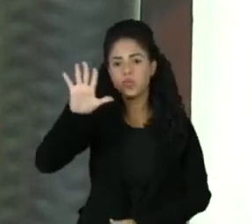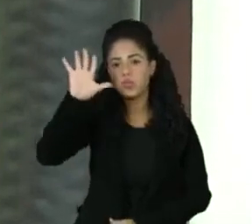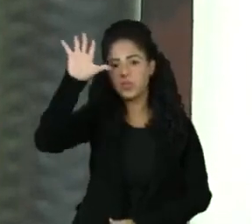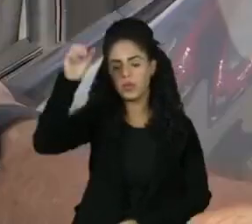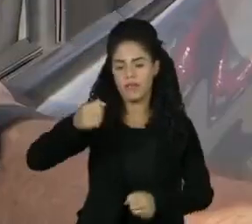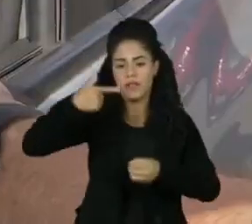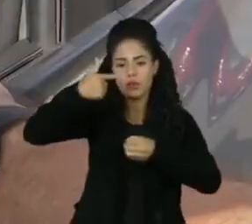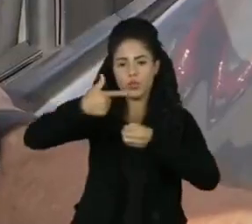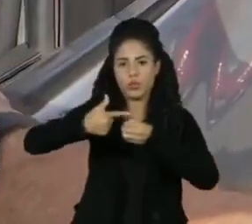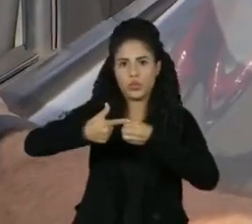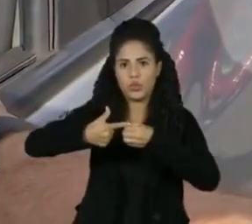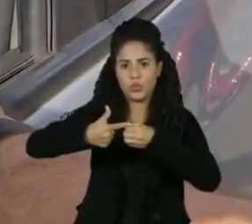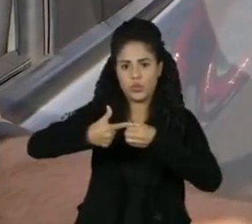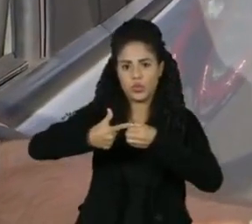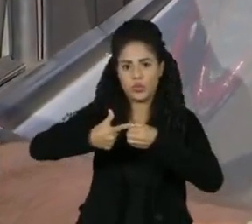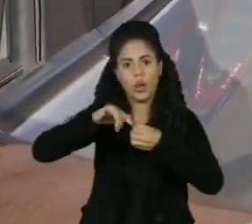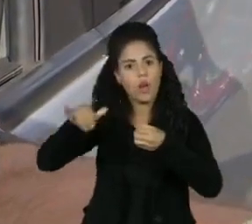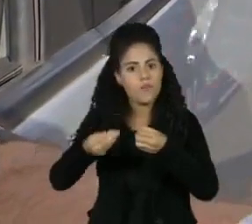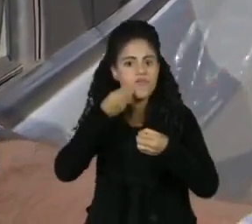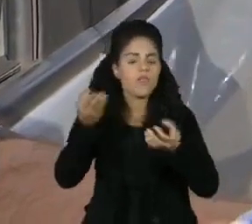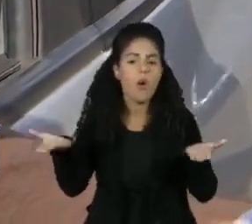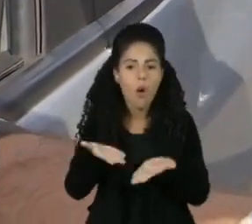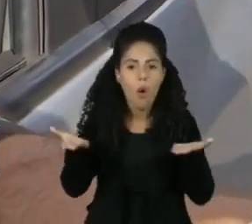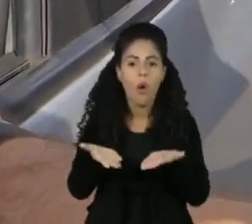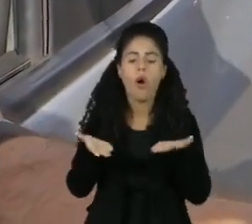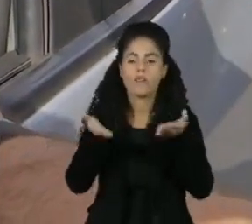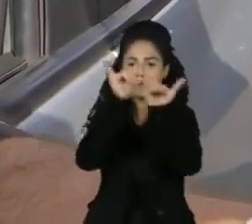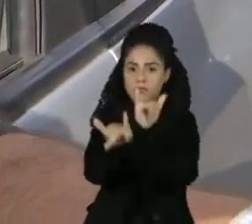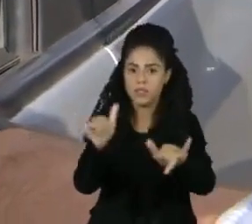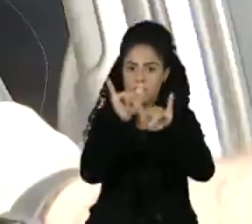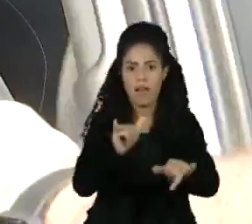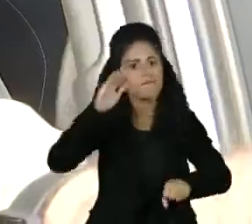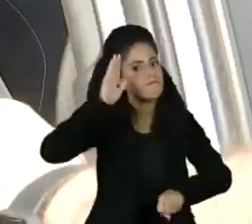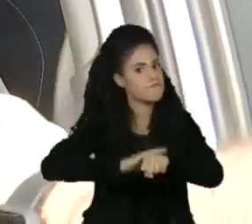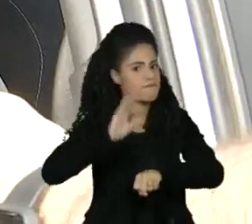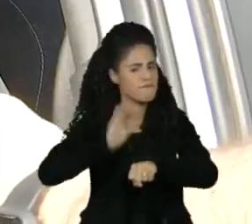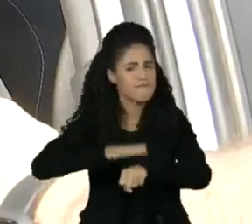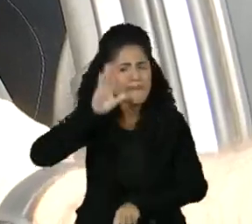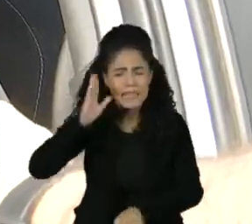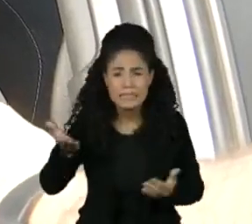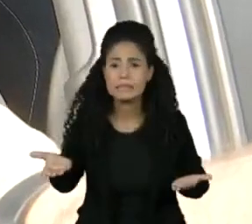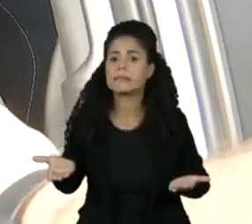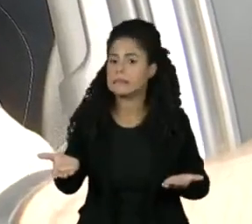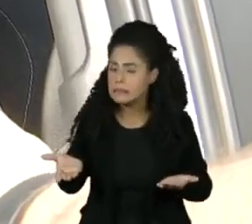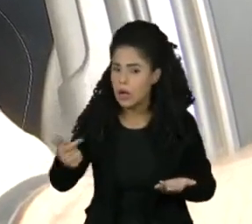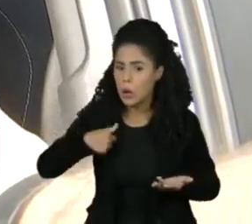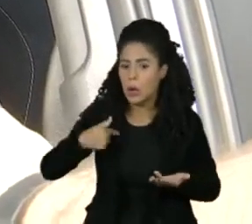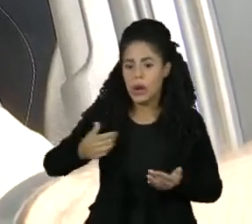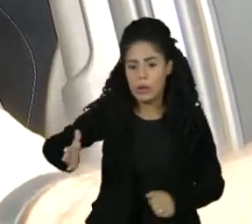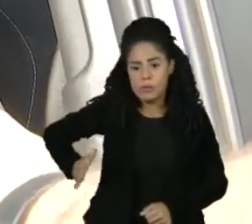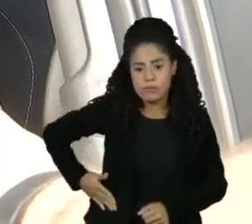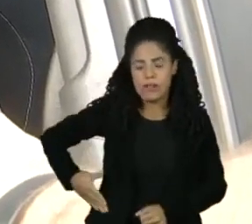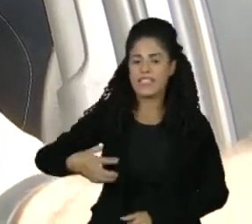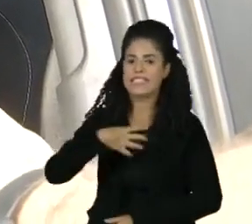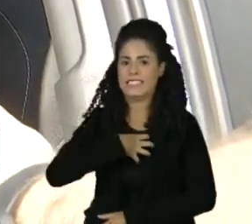para aproveitar o máximo que puder essa semana, porque a gente já tem a notícia que vai aumentar muito mais ainda, né? O bolso do brasileiro,